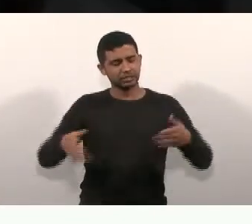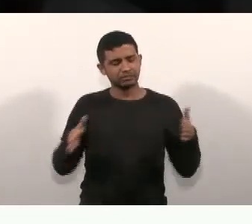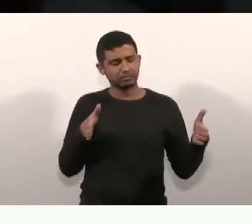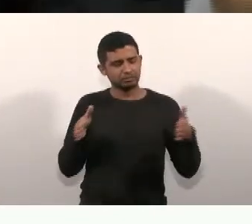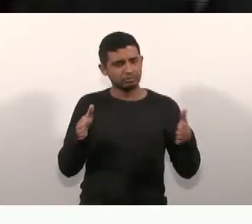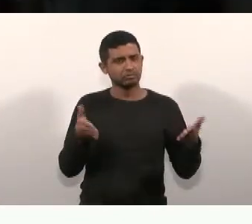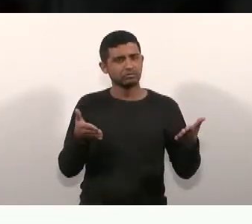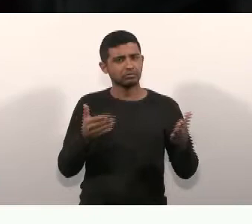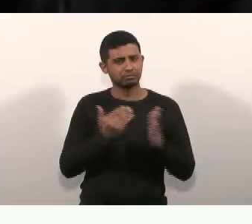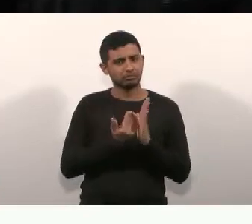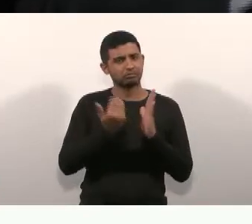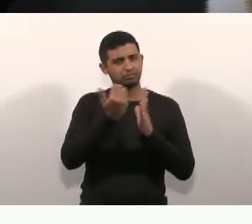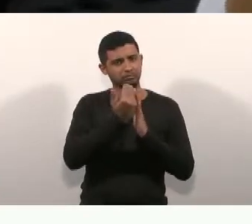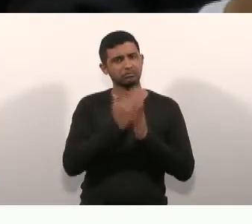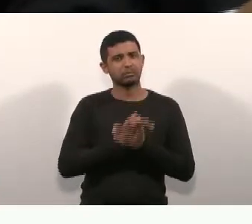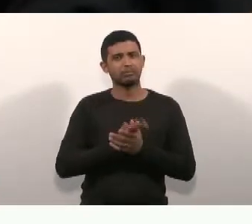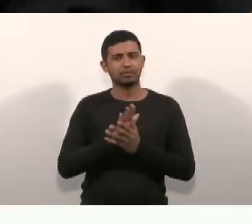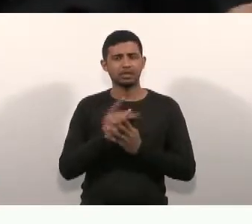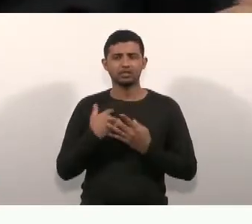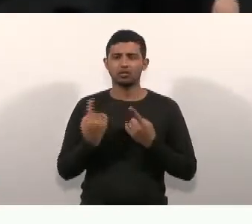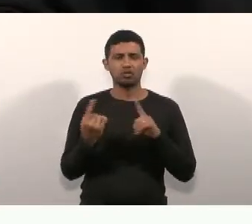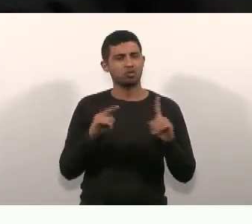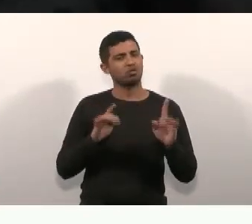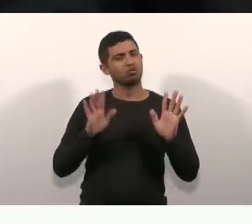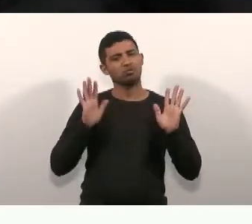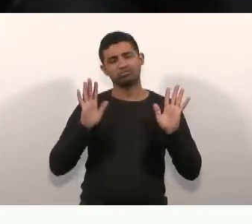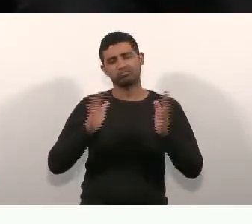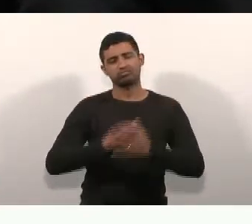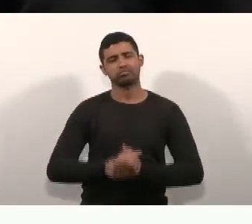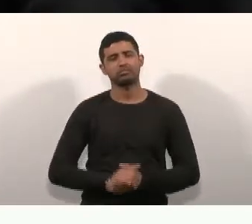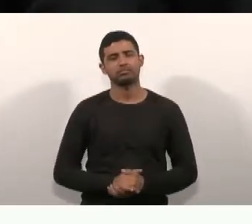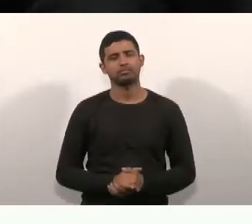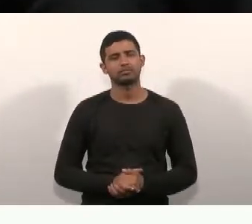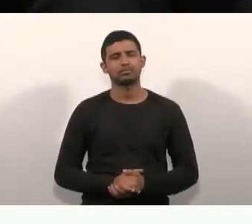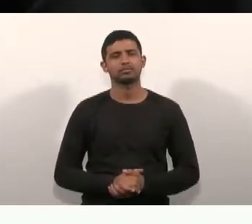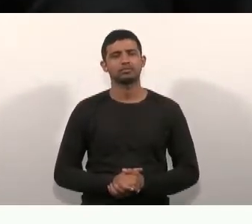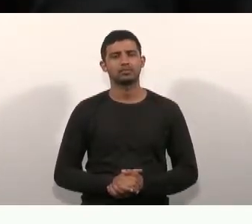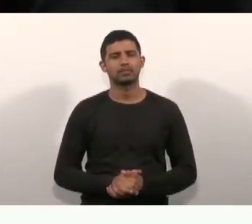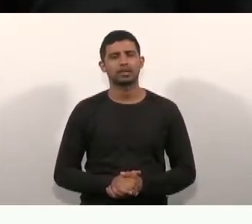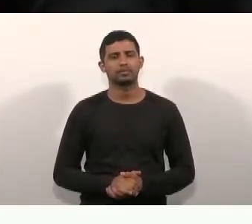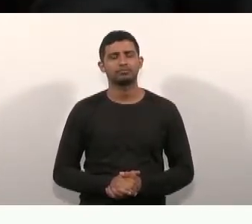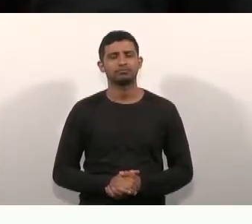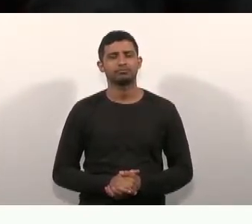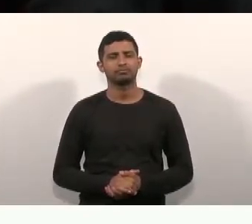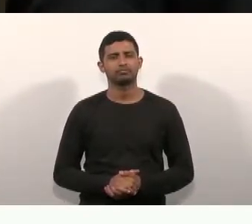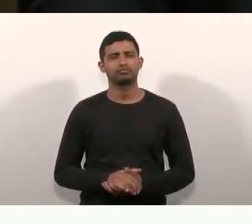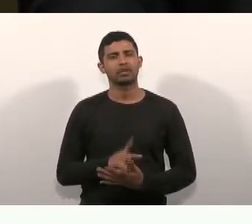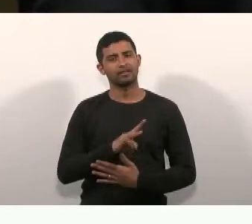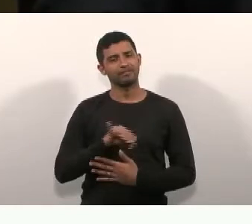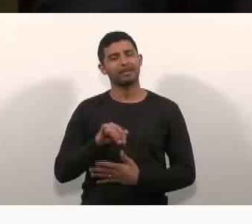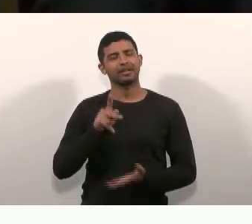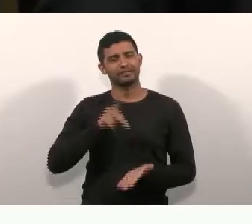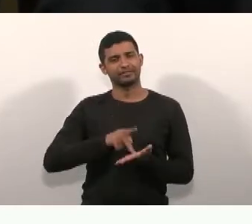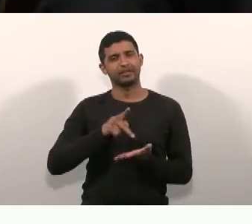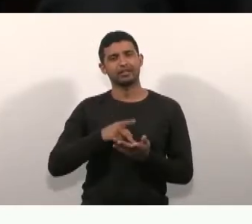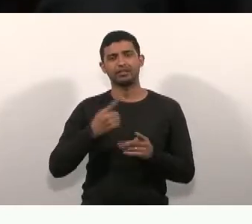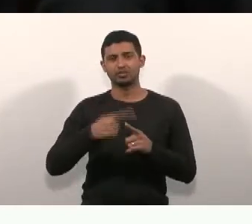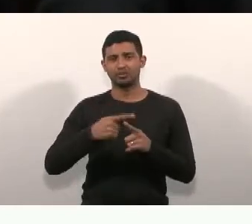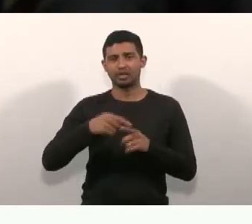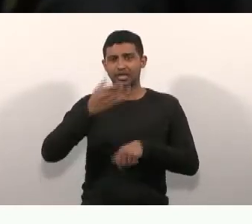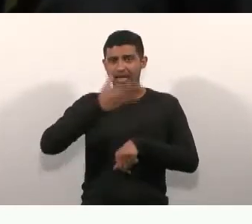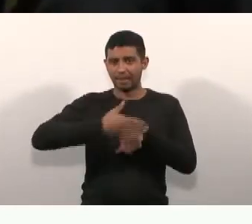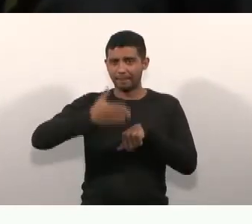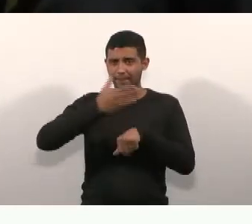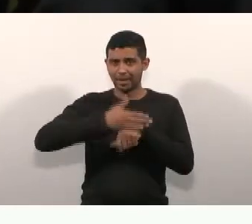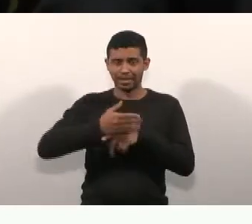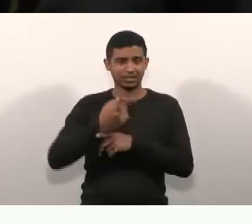sou bem cético quanto a essa questão e vai realmente... Porque, na prática, que a